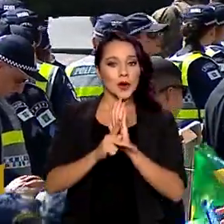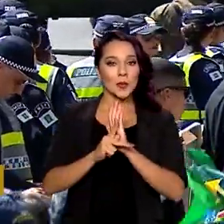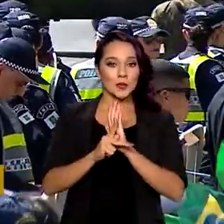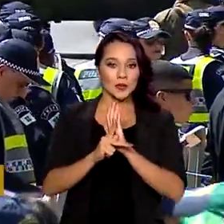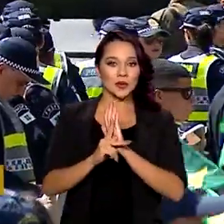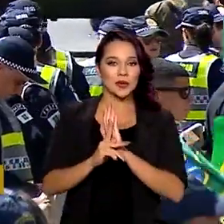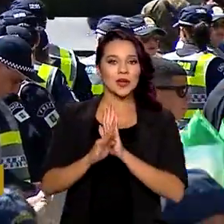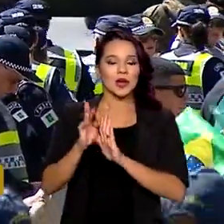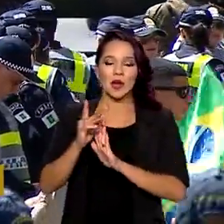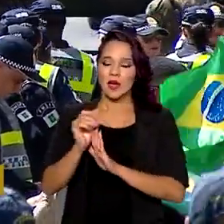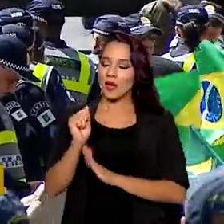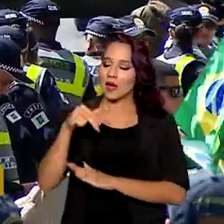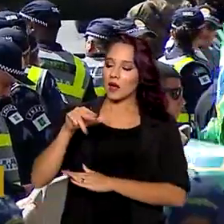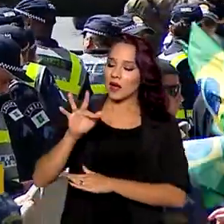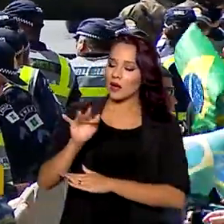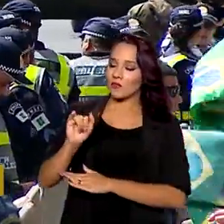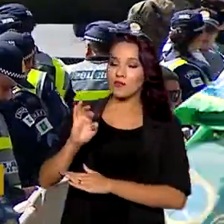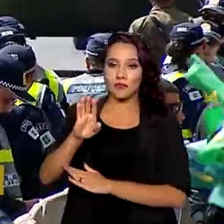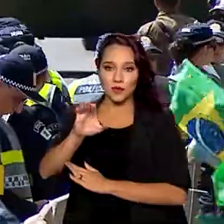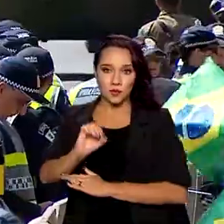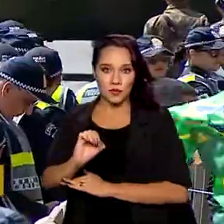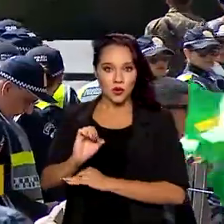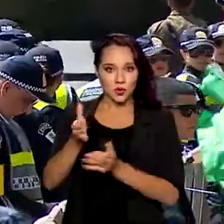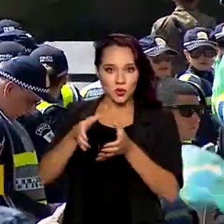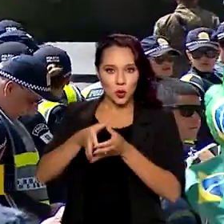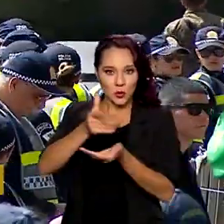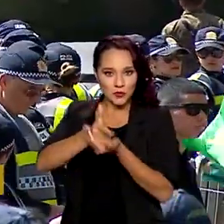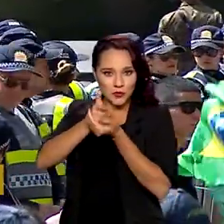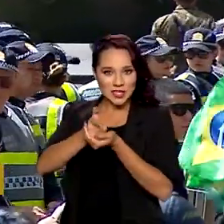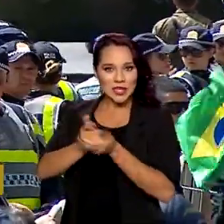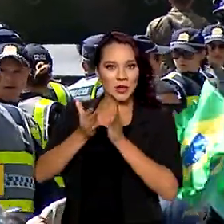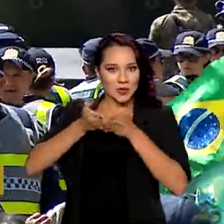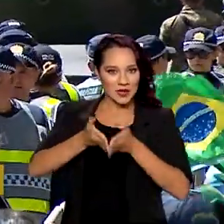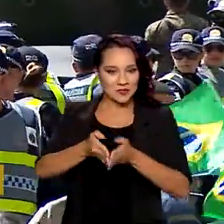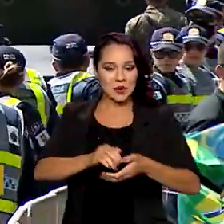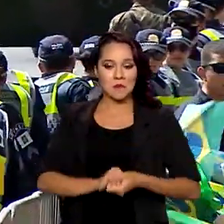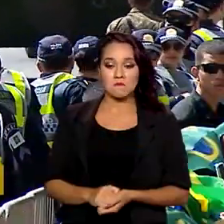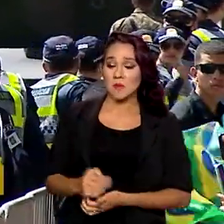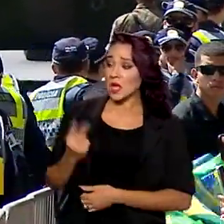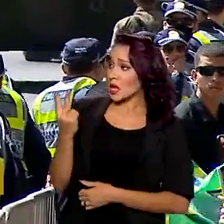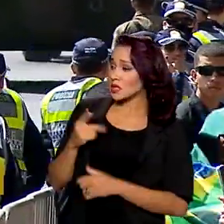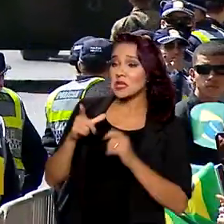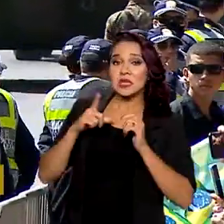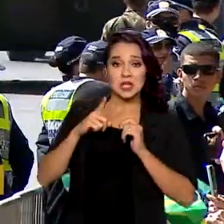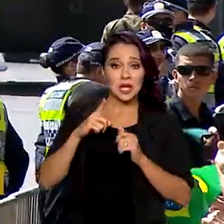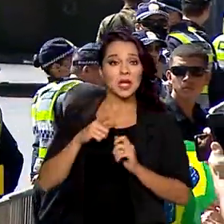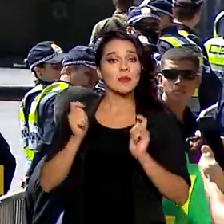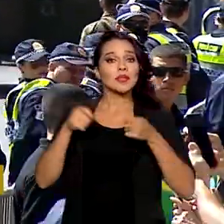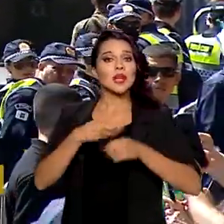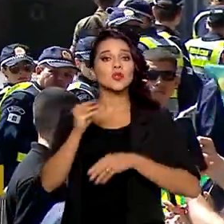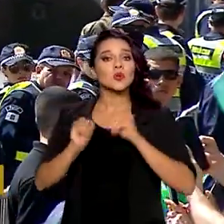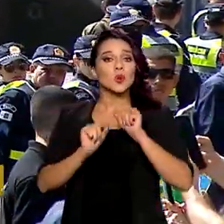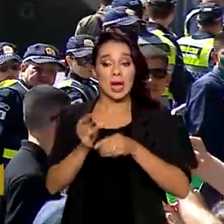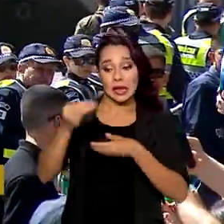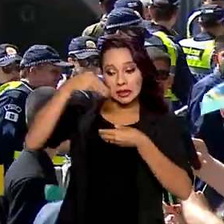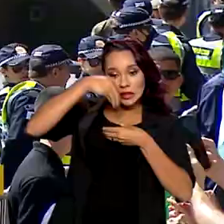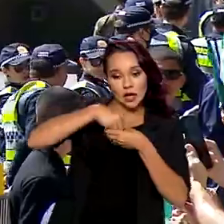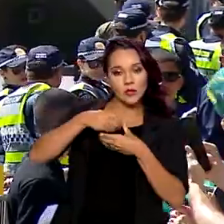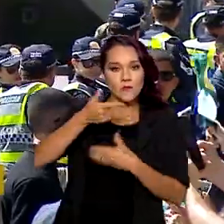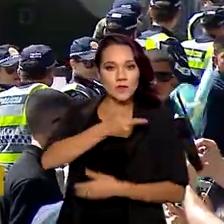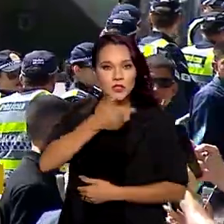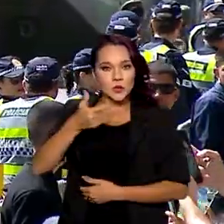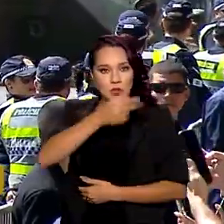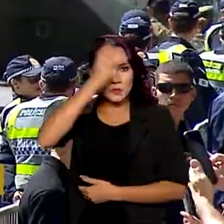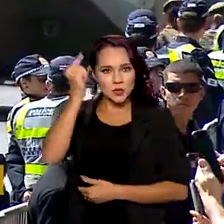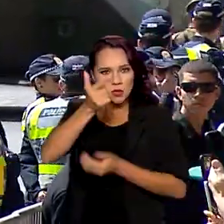viaturas anfíbias dos fuzileiros navais. Essas viaturas elas têm capacidade de transportar até 22